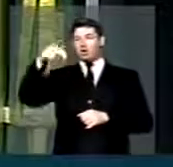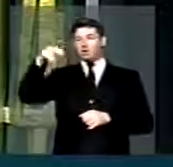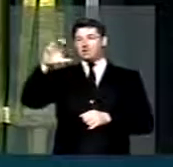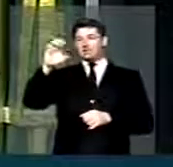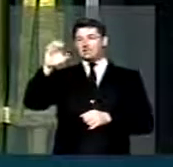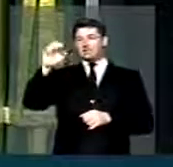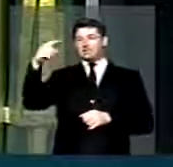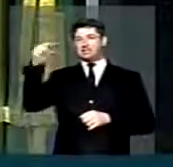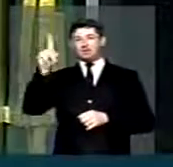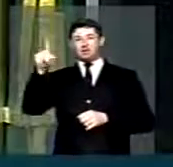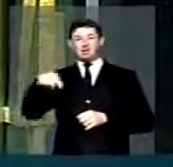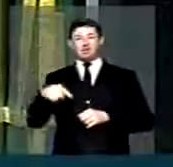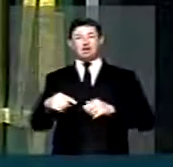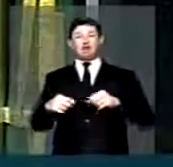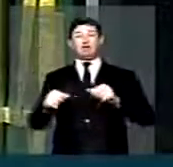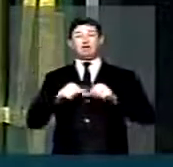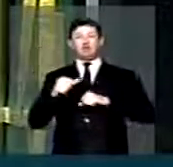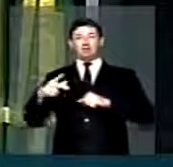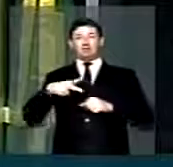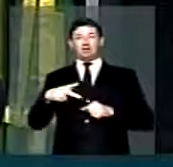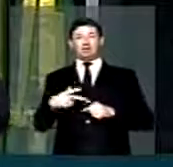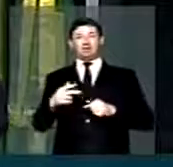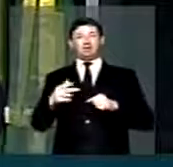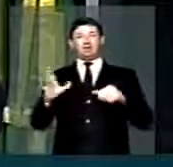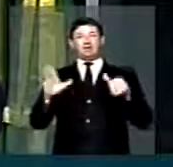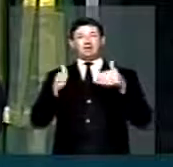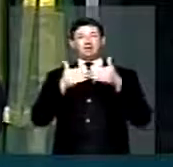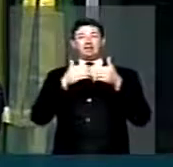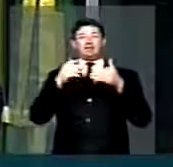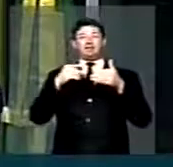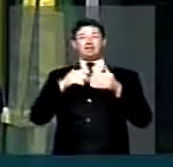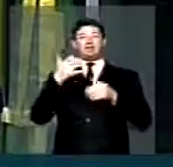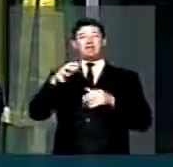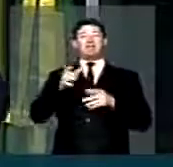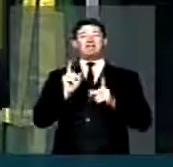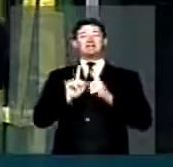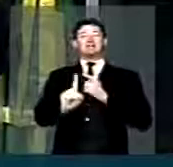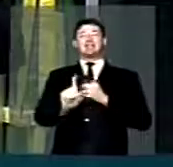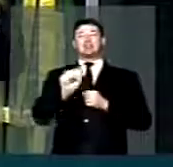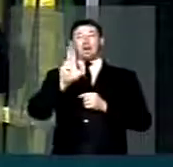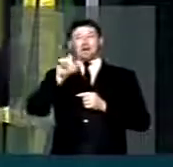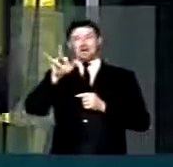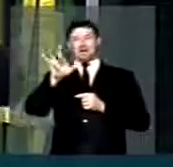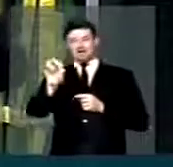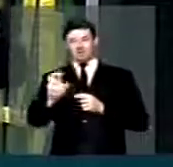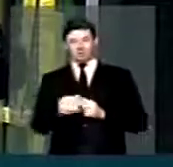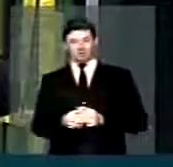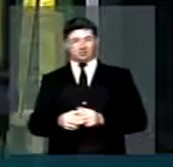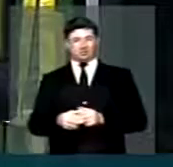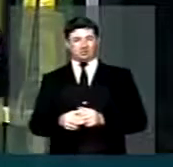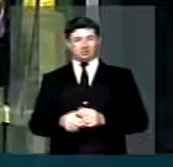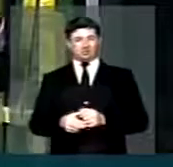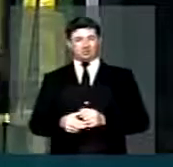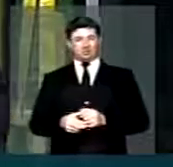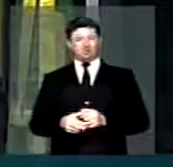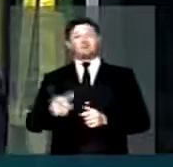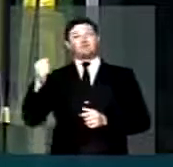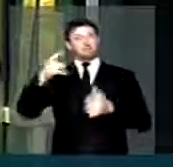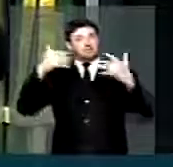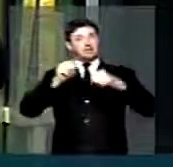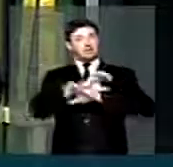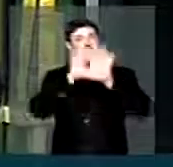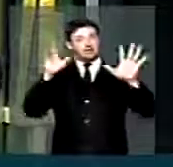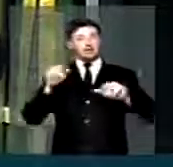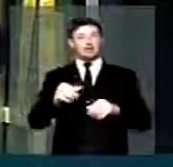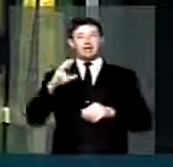é uma privatização que não quer sair do armário. Vamos dar nome claro, porque isso importa para investidor.